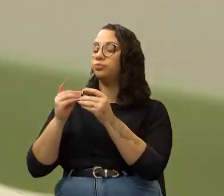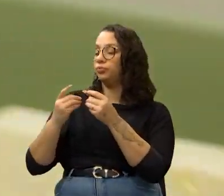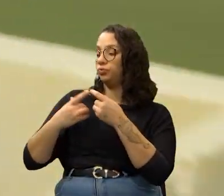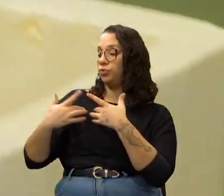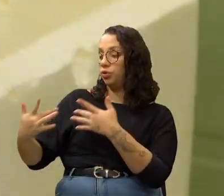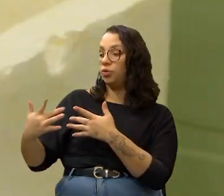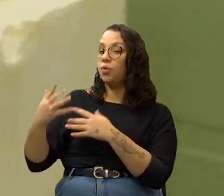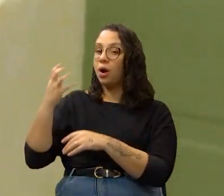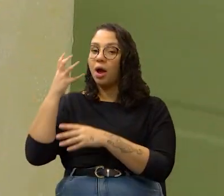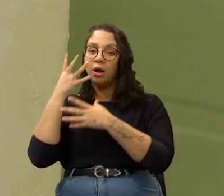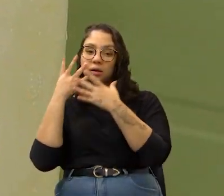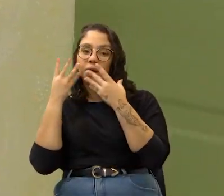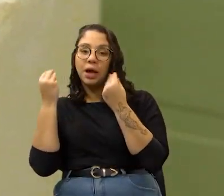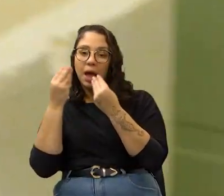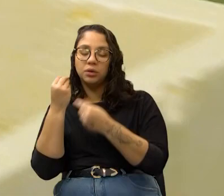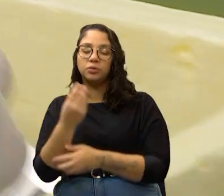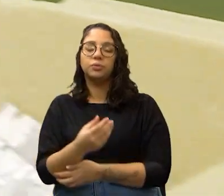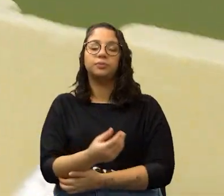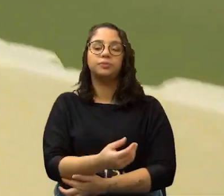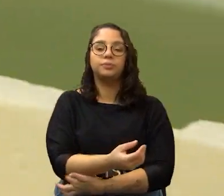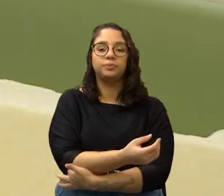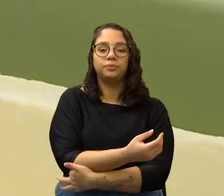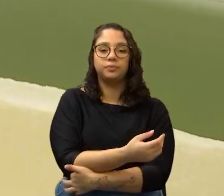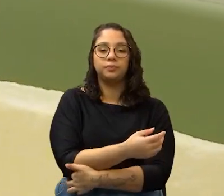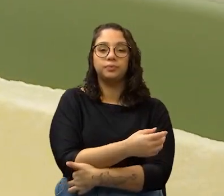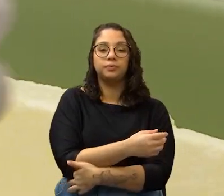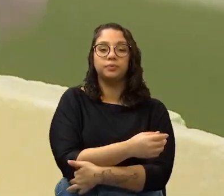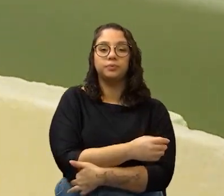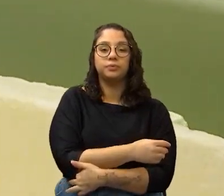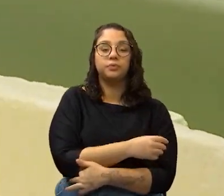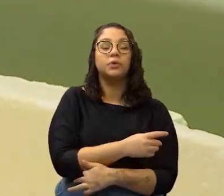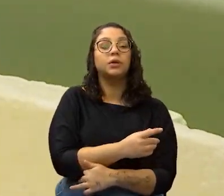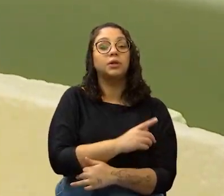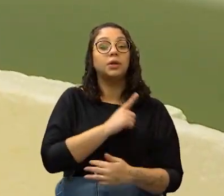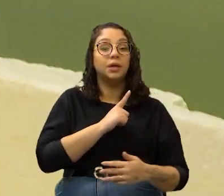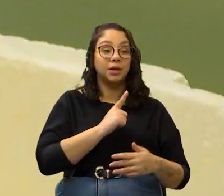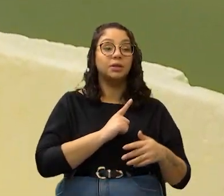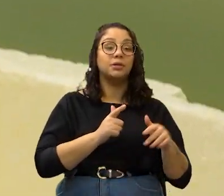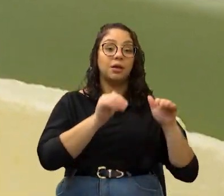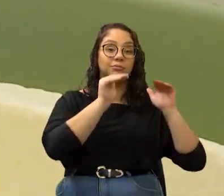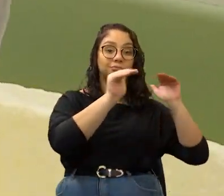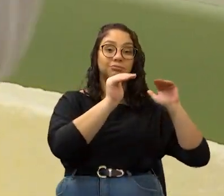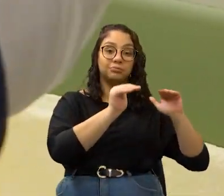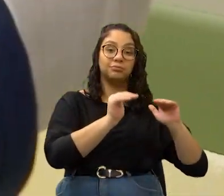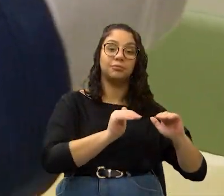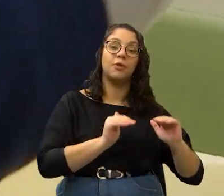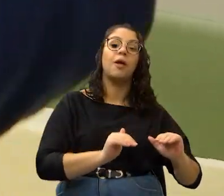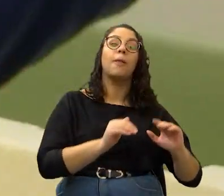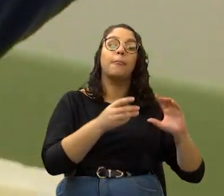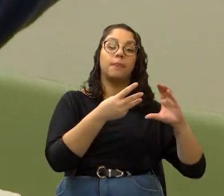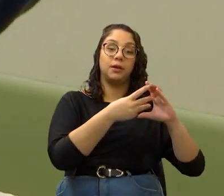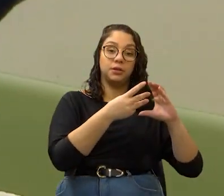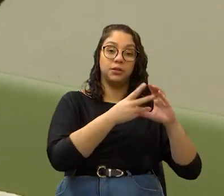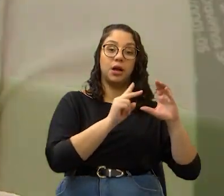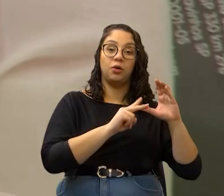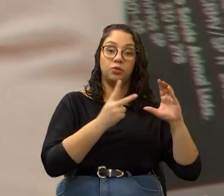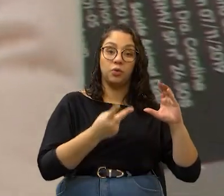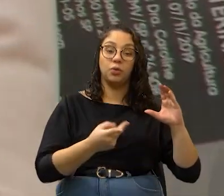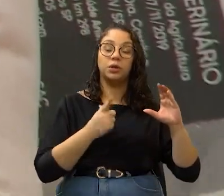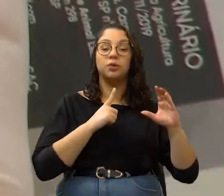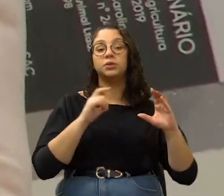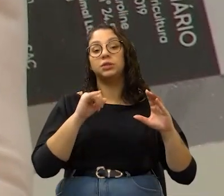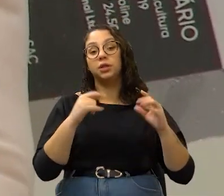tem o NeoStem e existe um banco de células-tronco, né? À medida que há necessidade, o veterinário